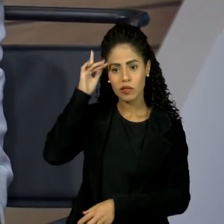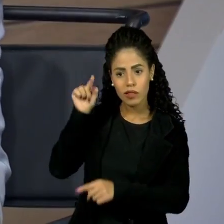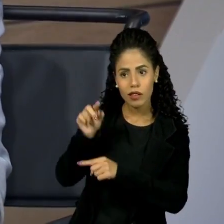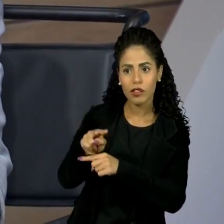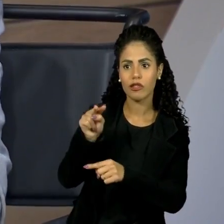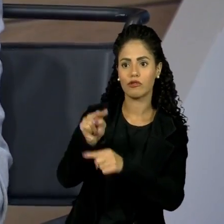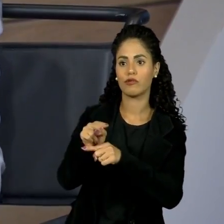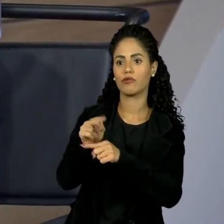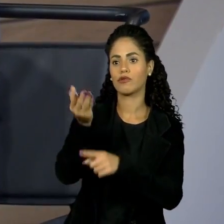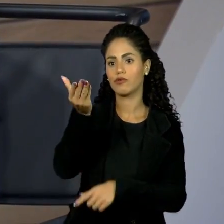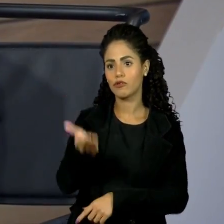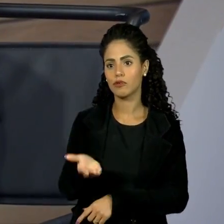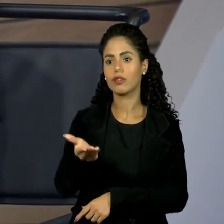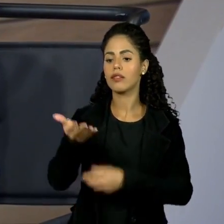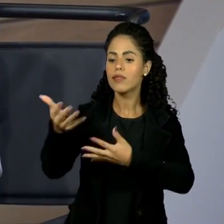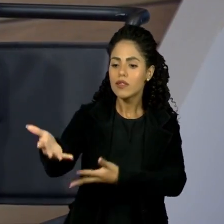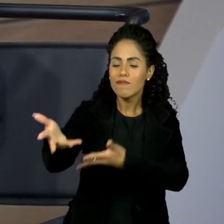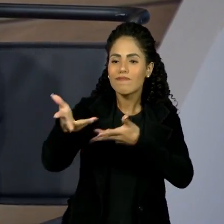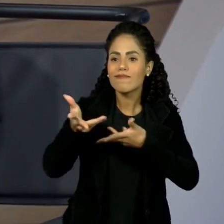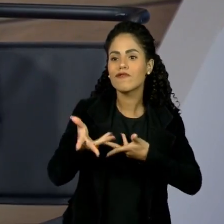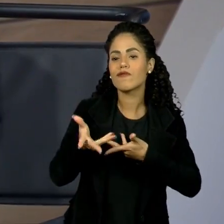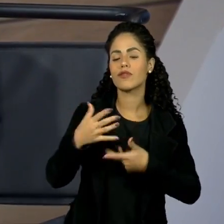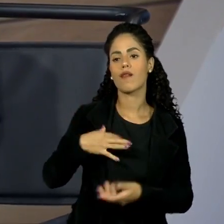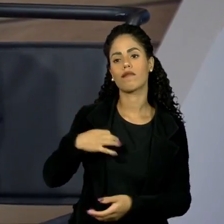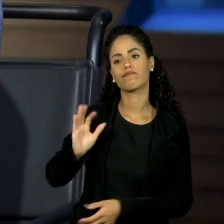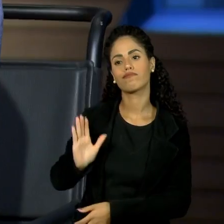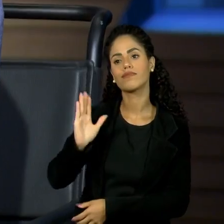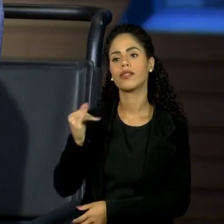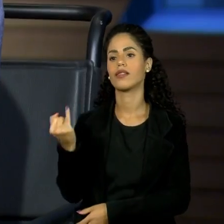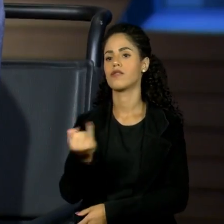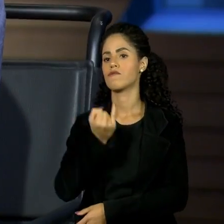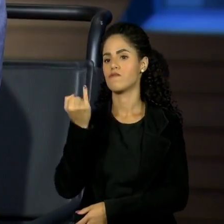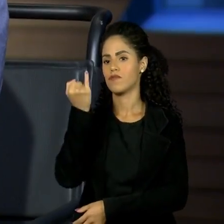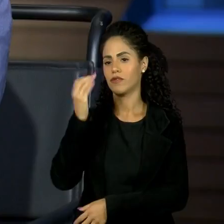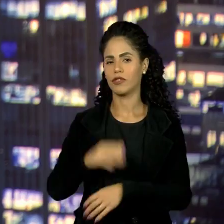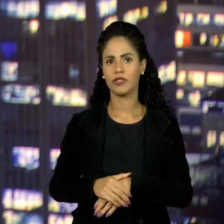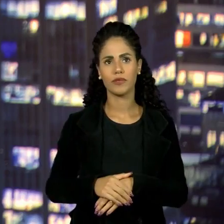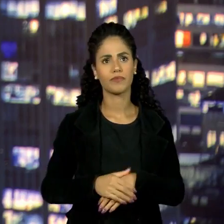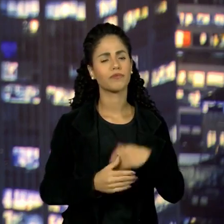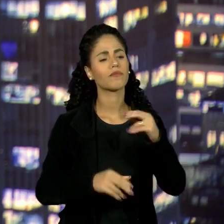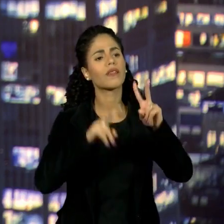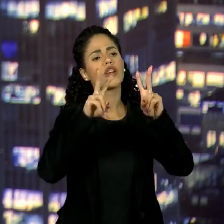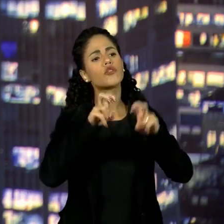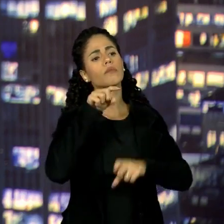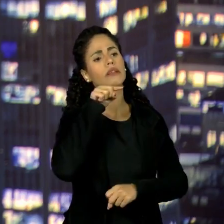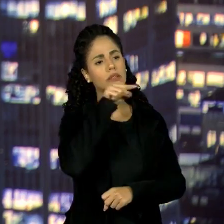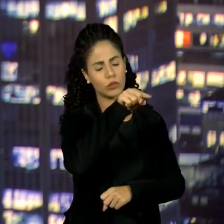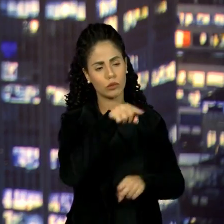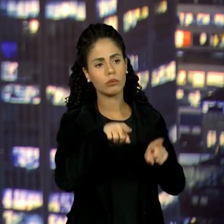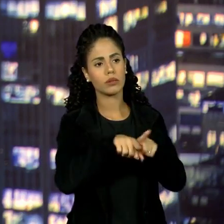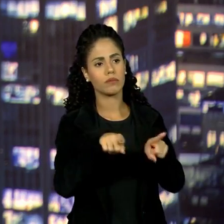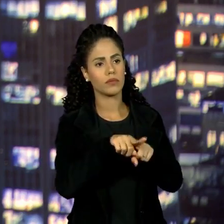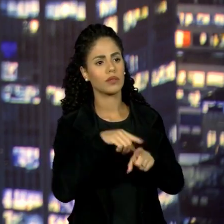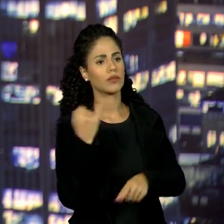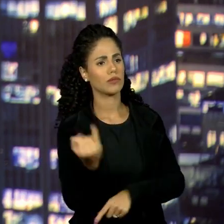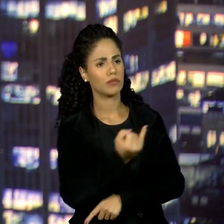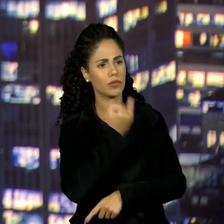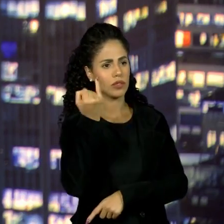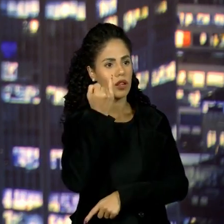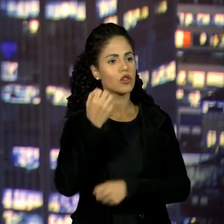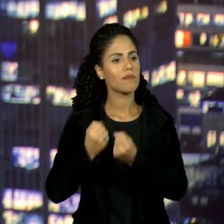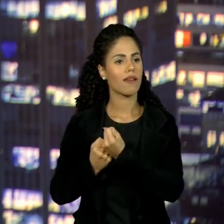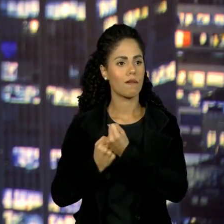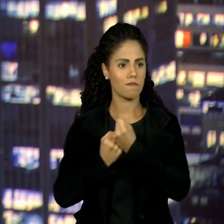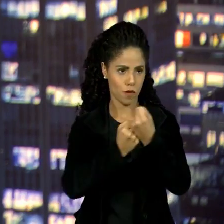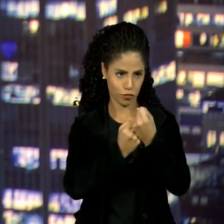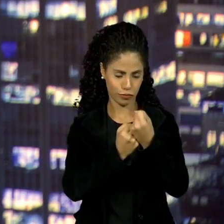trazer esses agentes tão importantes sociais. Agora, essa questão do capital social é muito importante porque a gente está falando de rede de